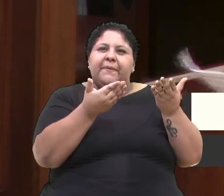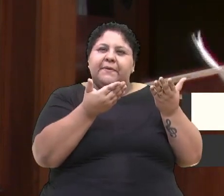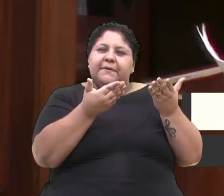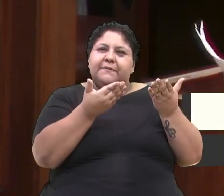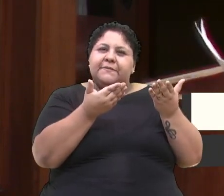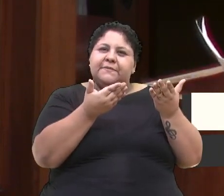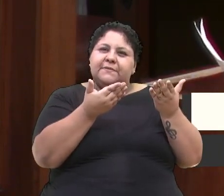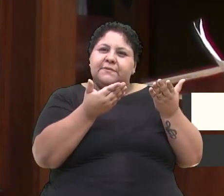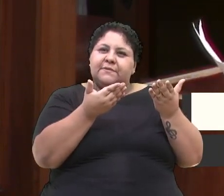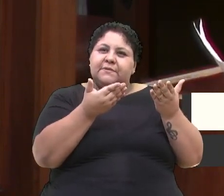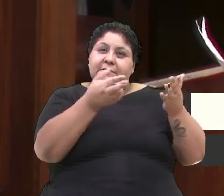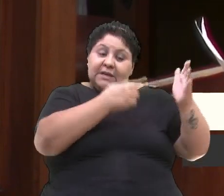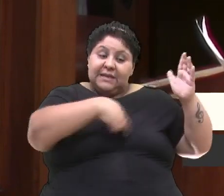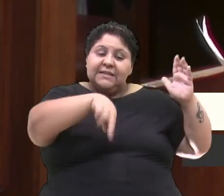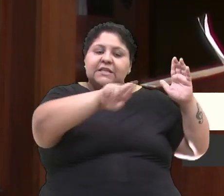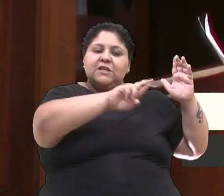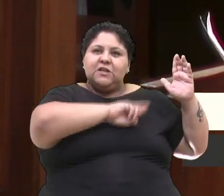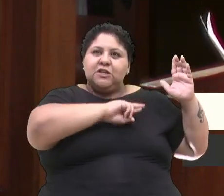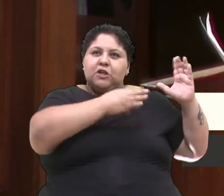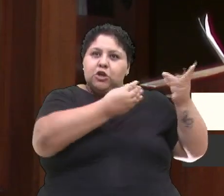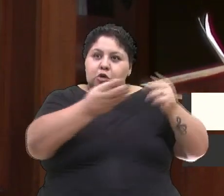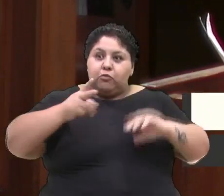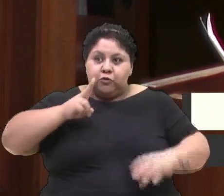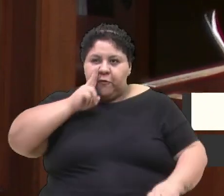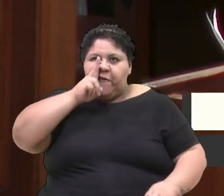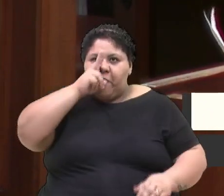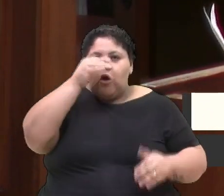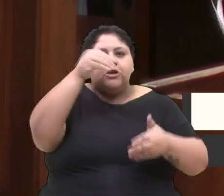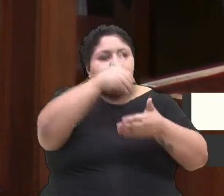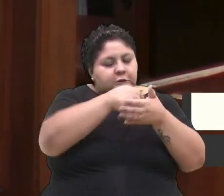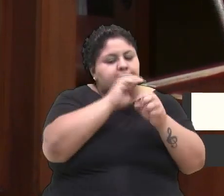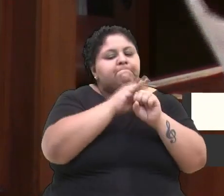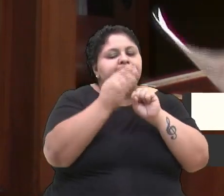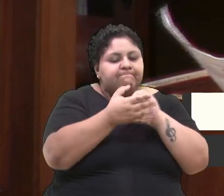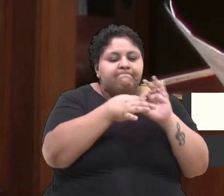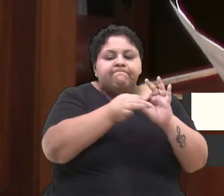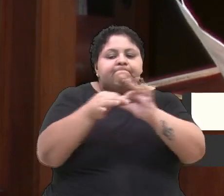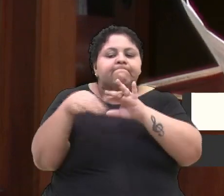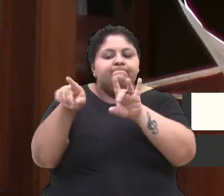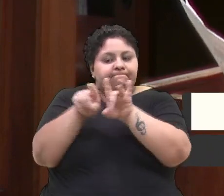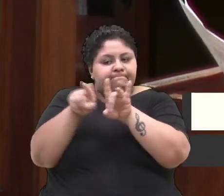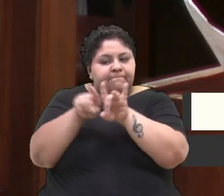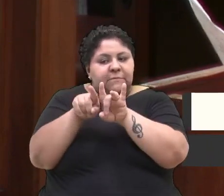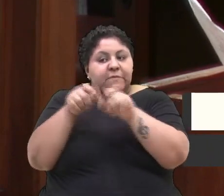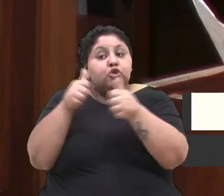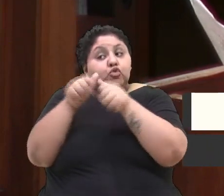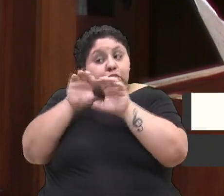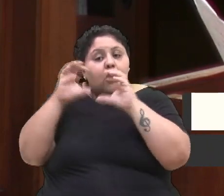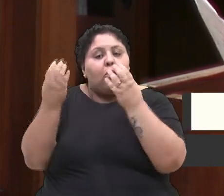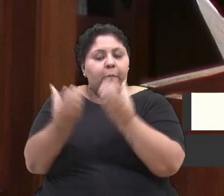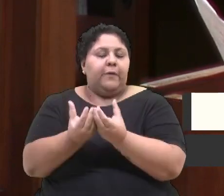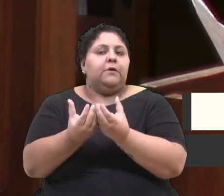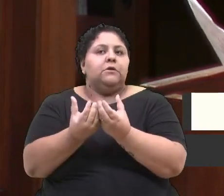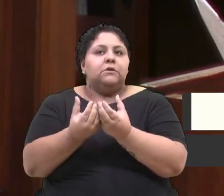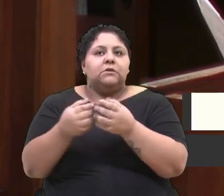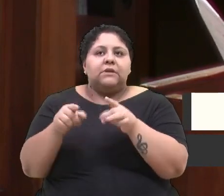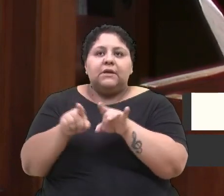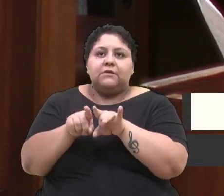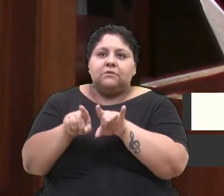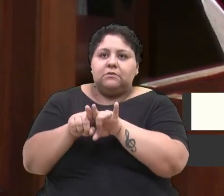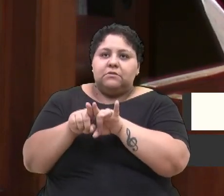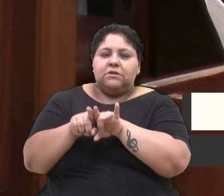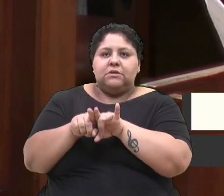as religiões é muito forte ali dentro, se une também junto com a comunidade para o Encanto de Natal.